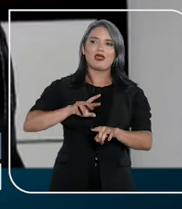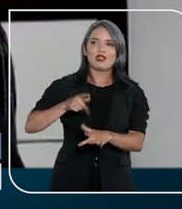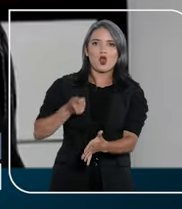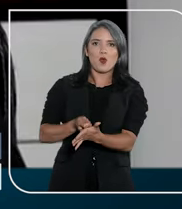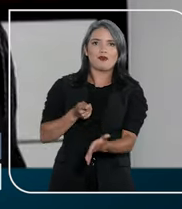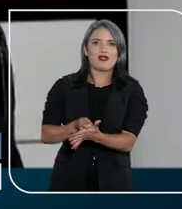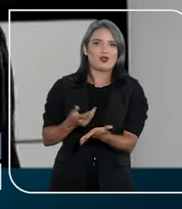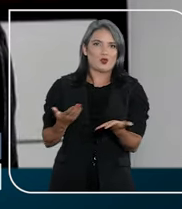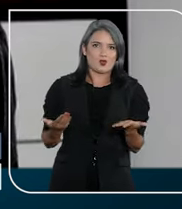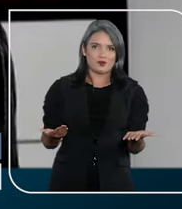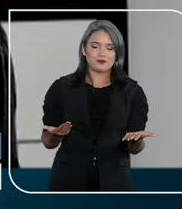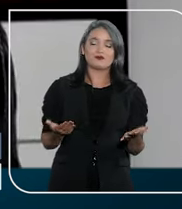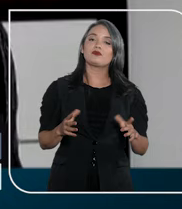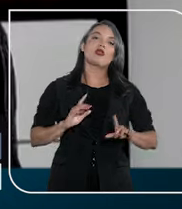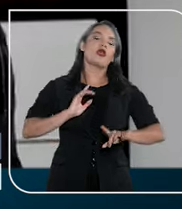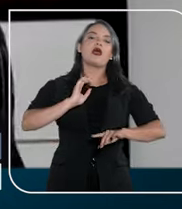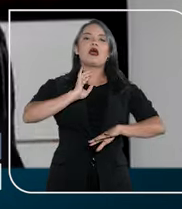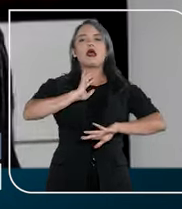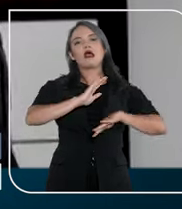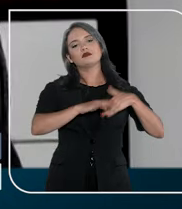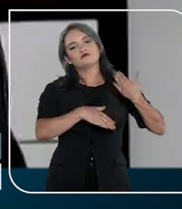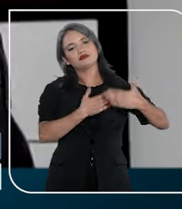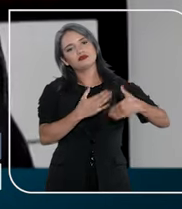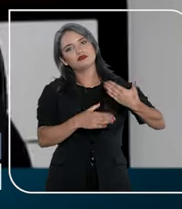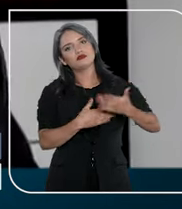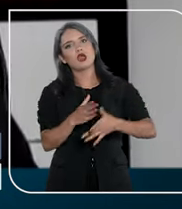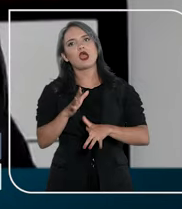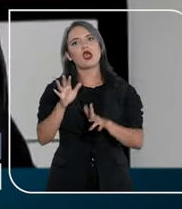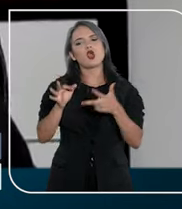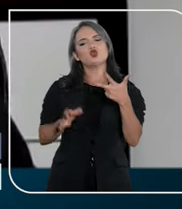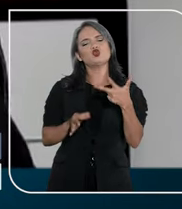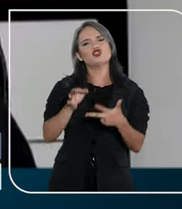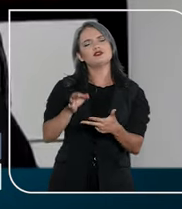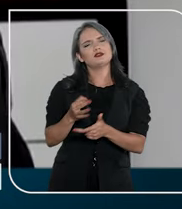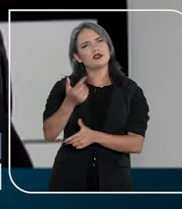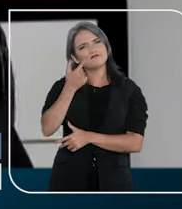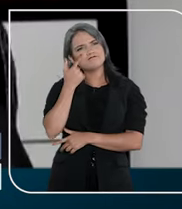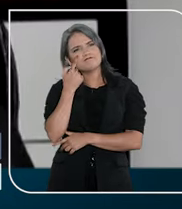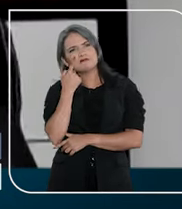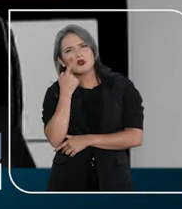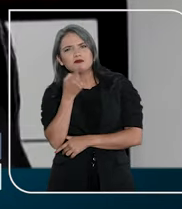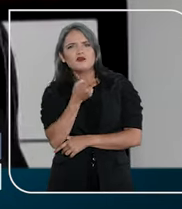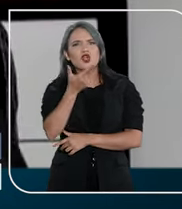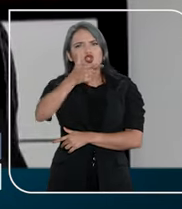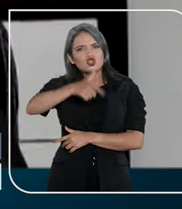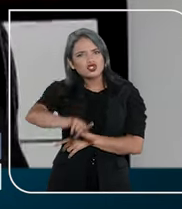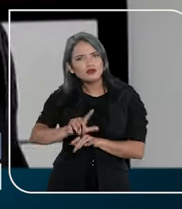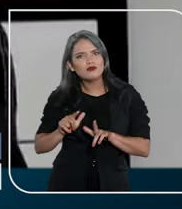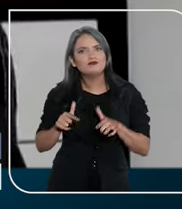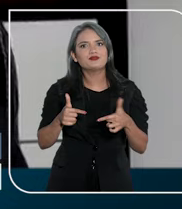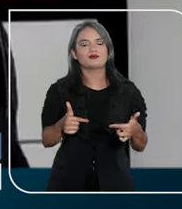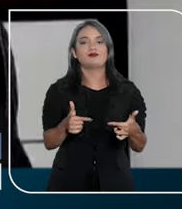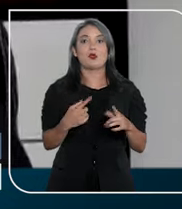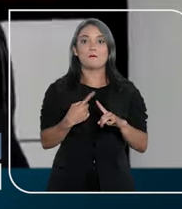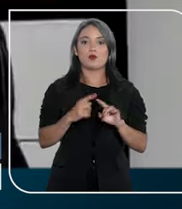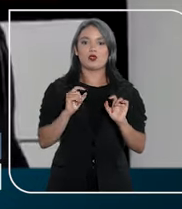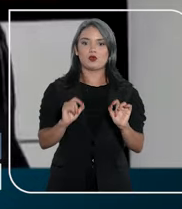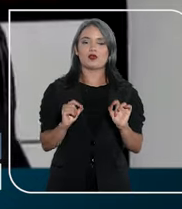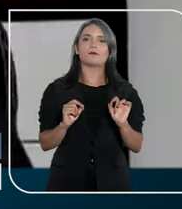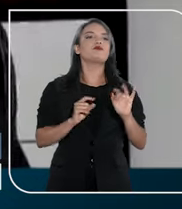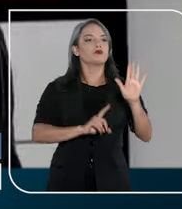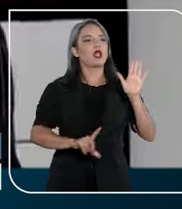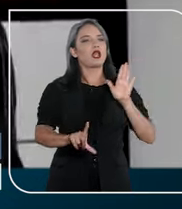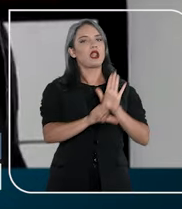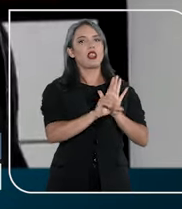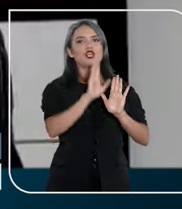pode. Posteriormente, o Poder Judiciário teve que agir de novo, Fátio. Porque olha o que acontecia agora. Eu coloco uma legislação